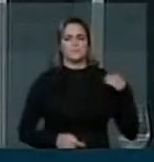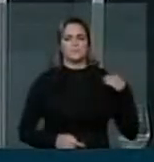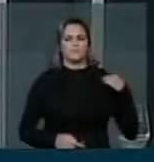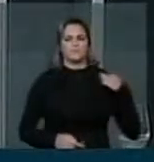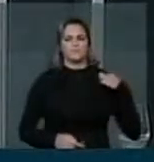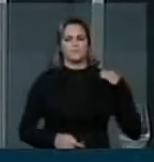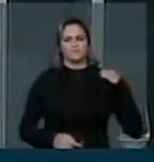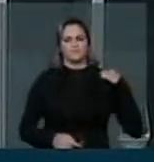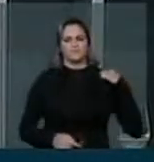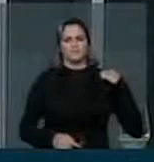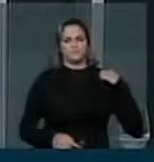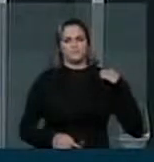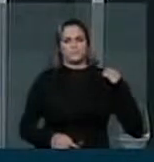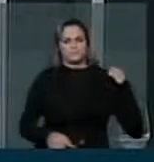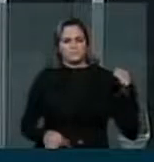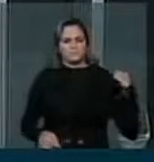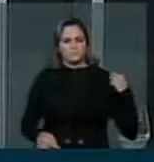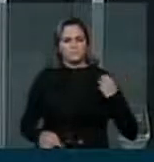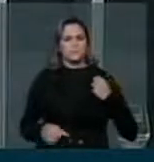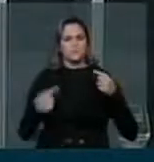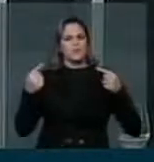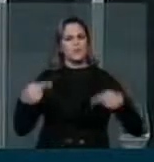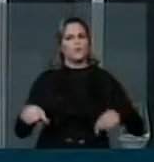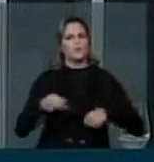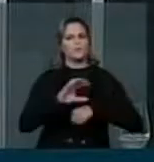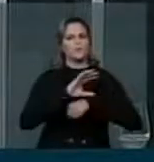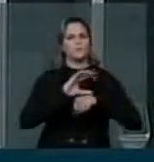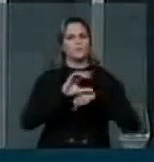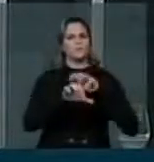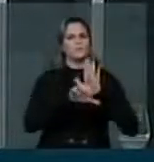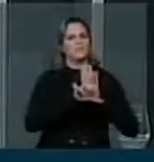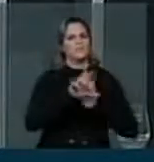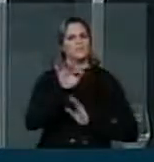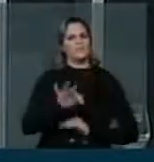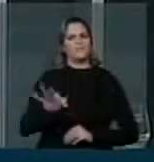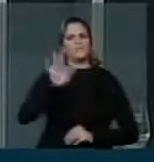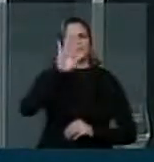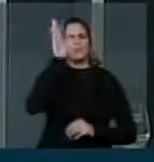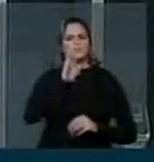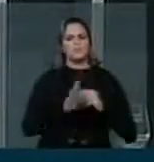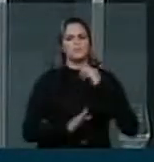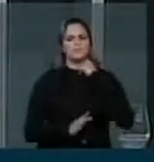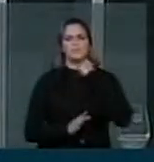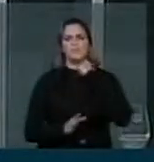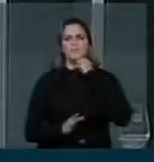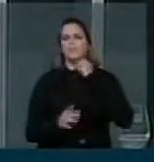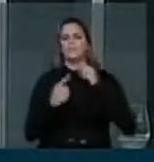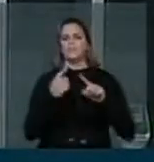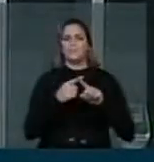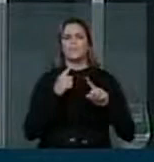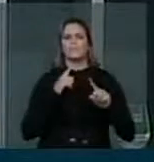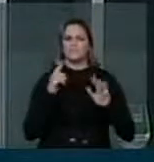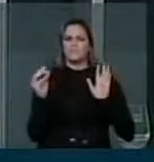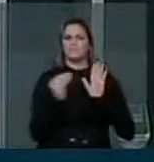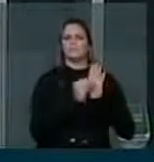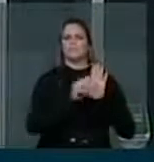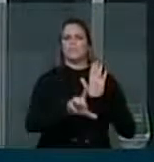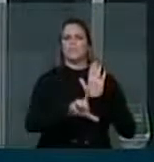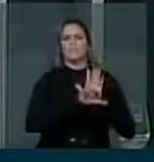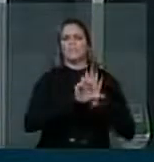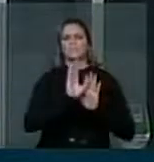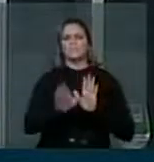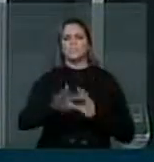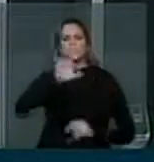Constituição Federal, que assegura nos seus fundamentos o reconhecimento do direito da dignidade da vida